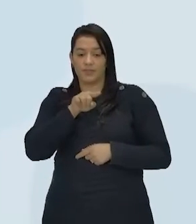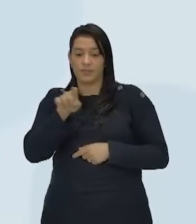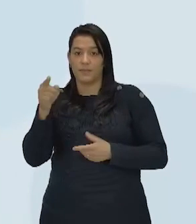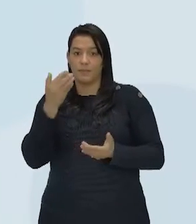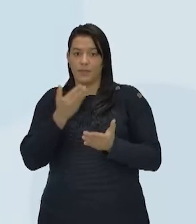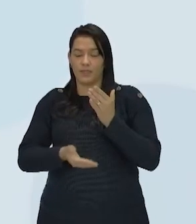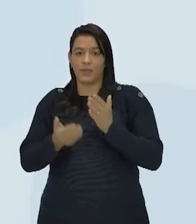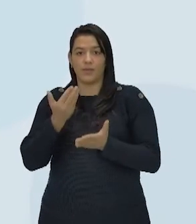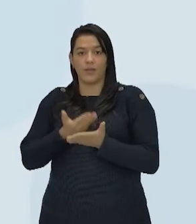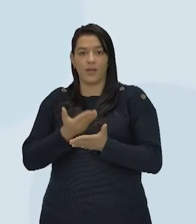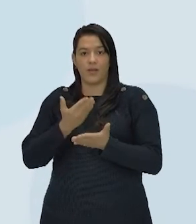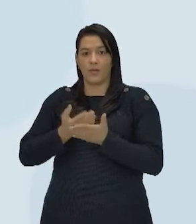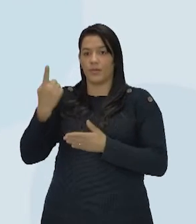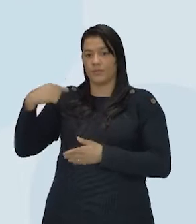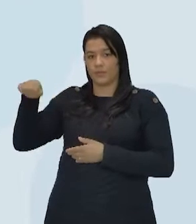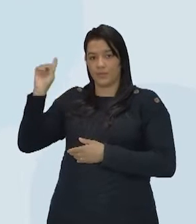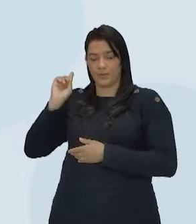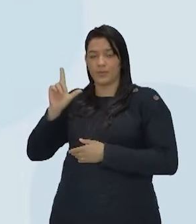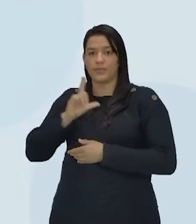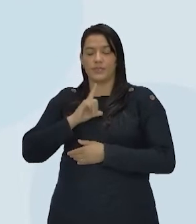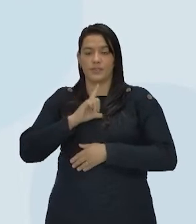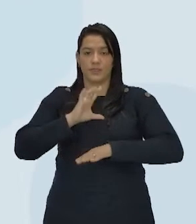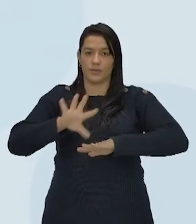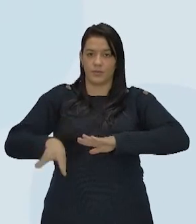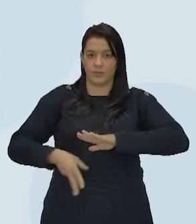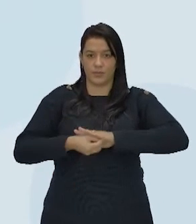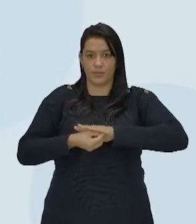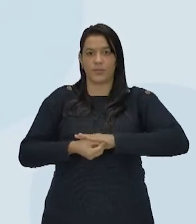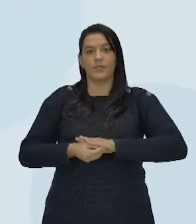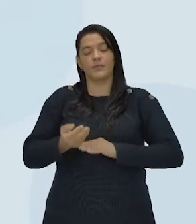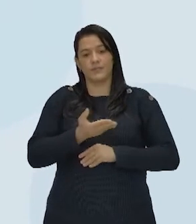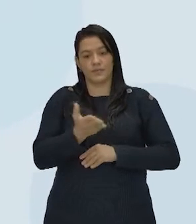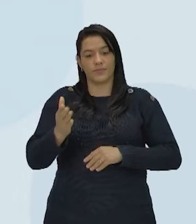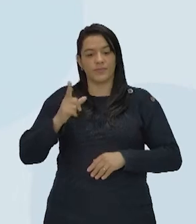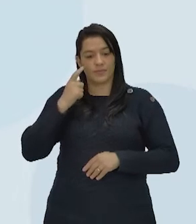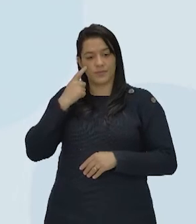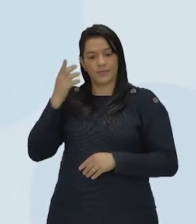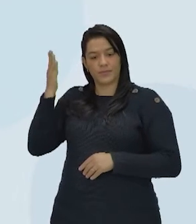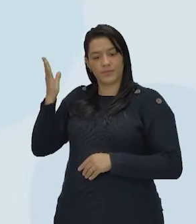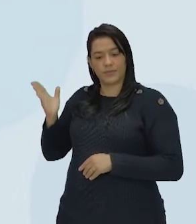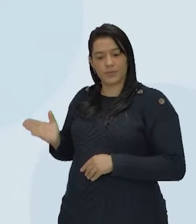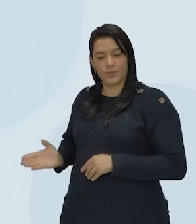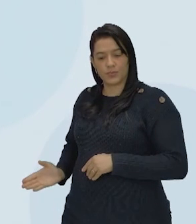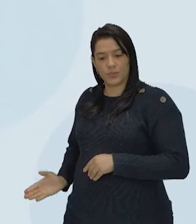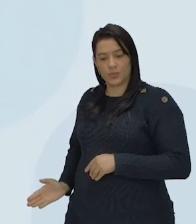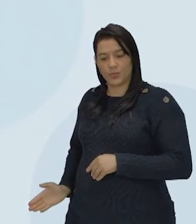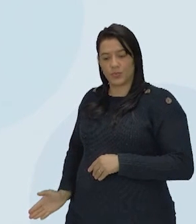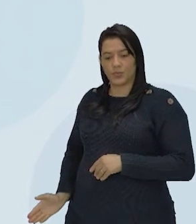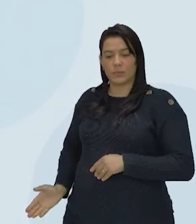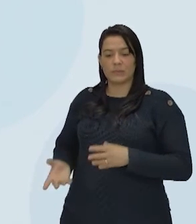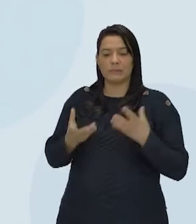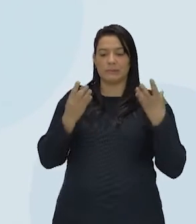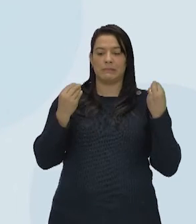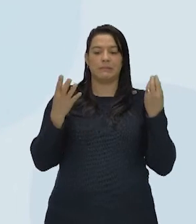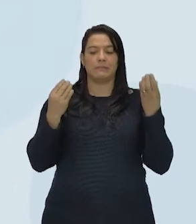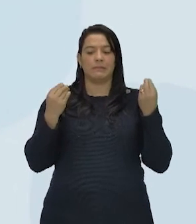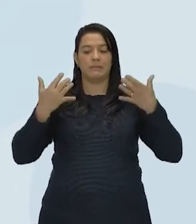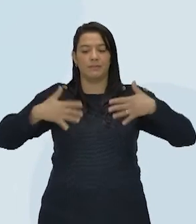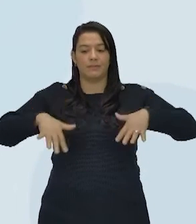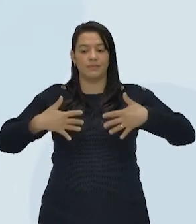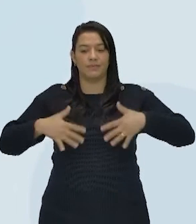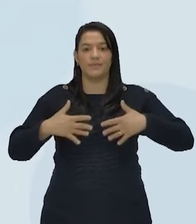no repositório ali, né? Vocês podem anotar aqui. Então tem todas essas habilidades, nossa, todas as habilidades, né, para a gente falar